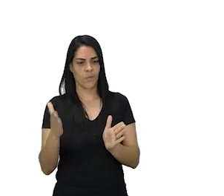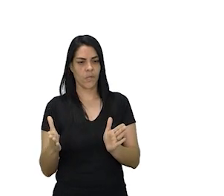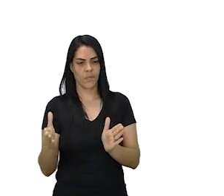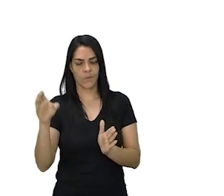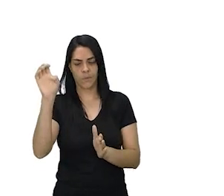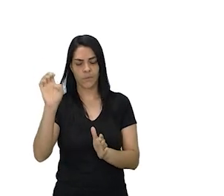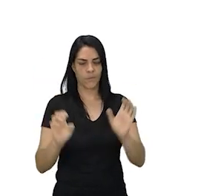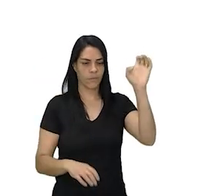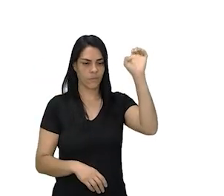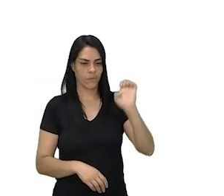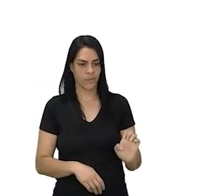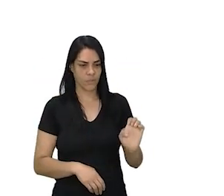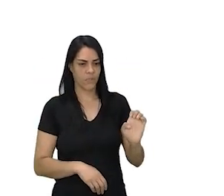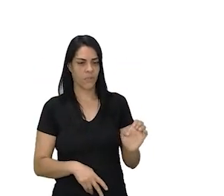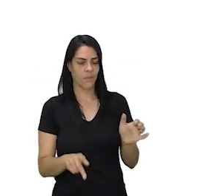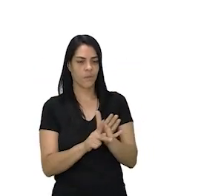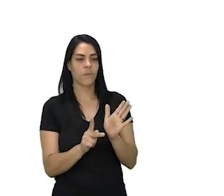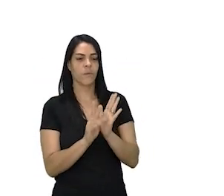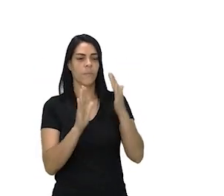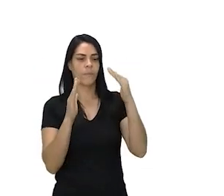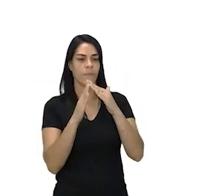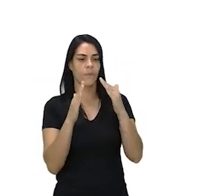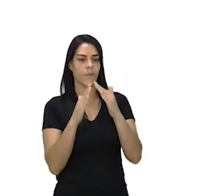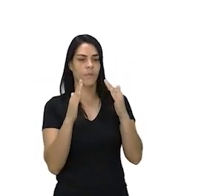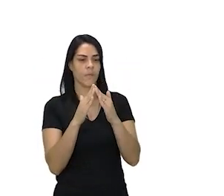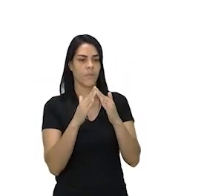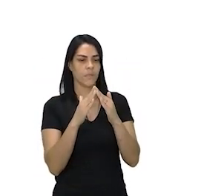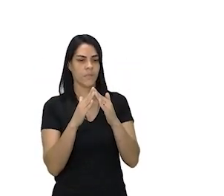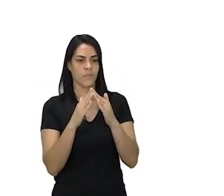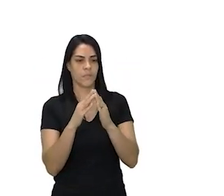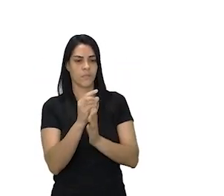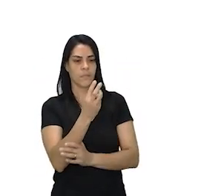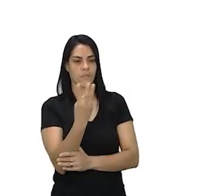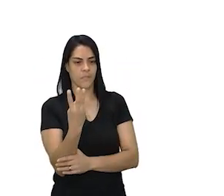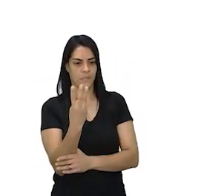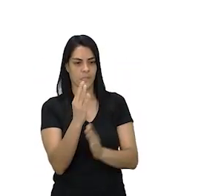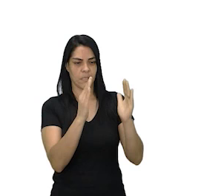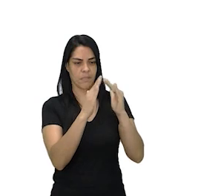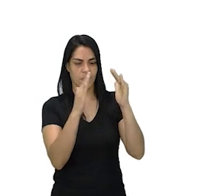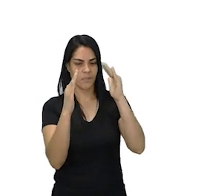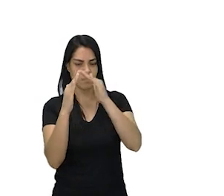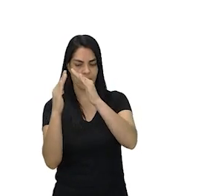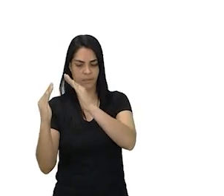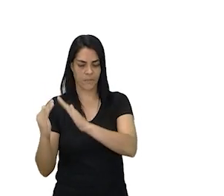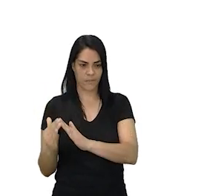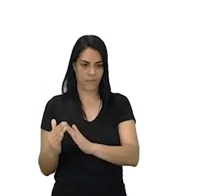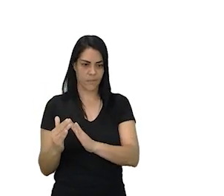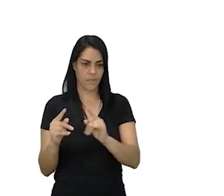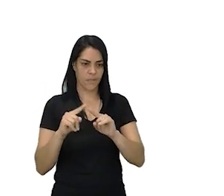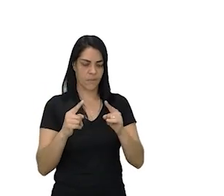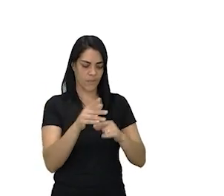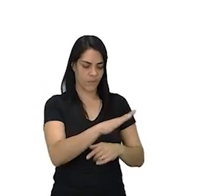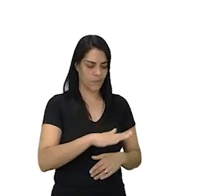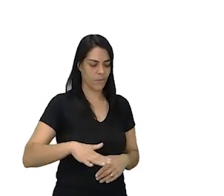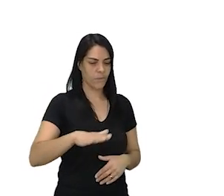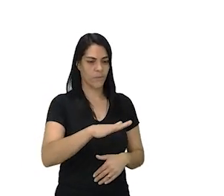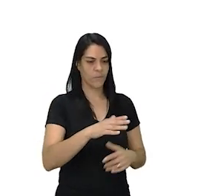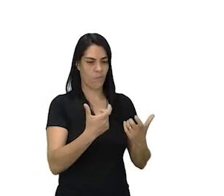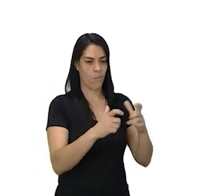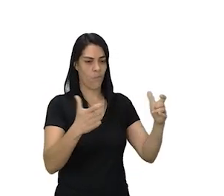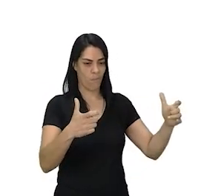esquerdo, uma casa, né? Também, ou seja, 3 casas, mas esse espaço maior aqui dessa